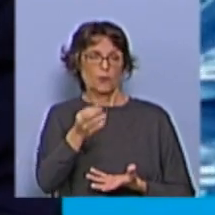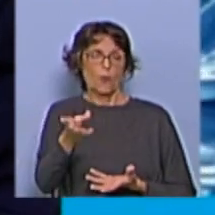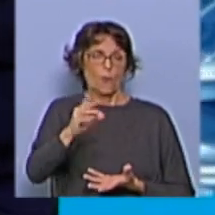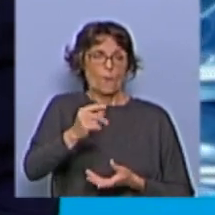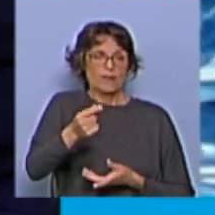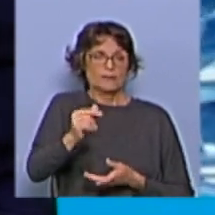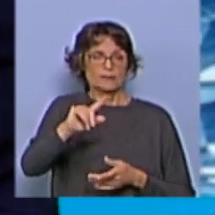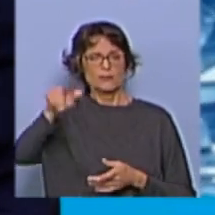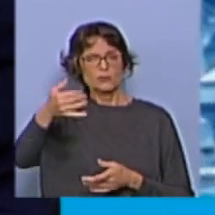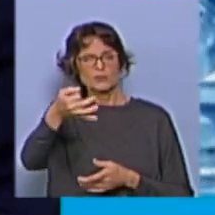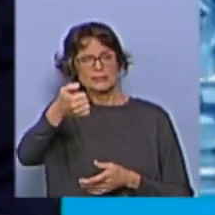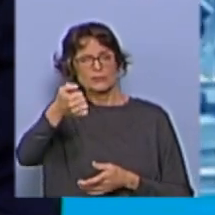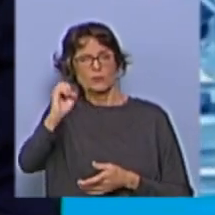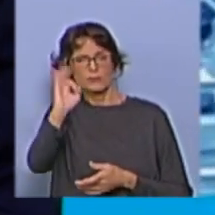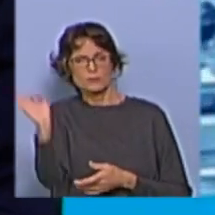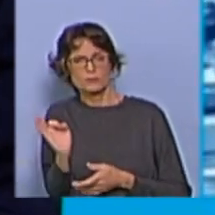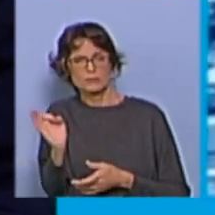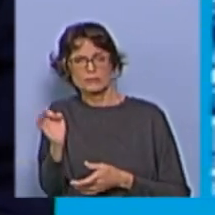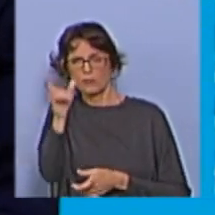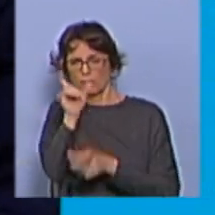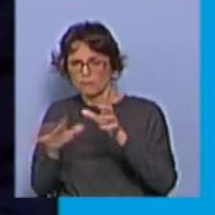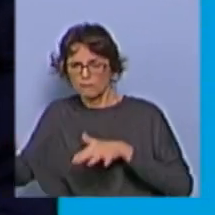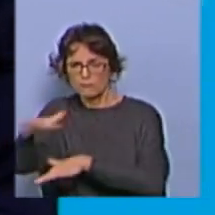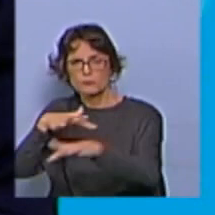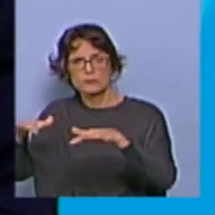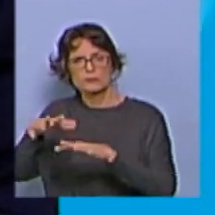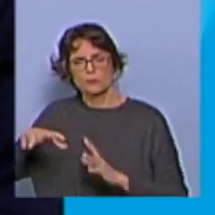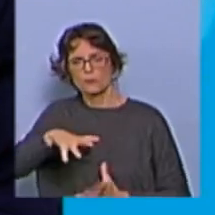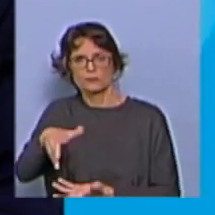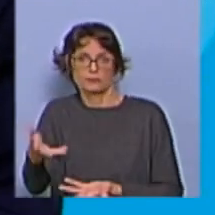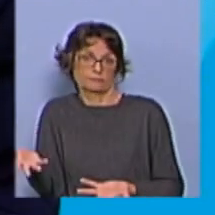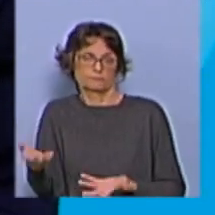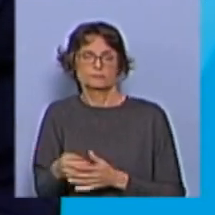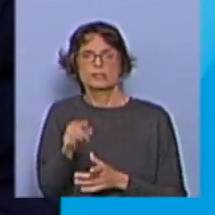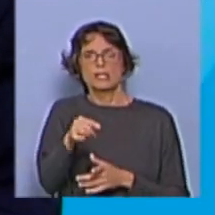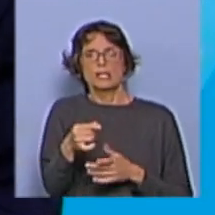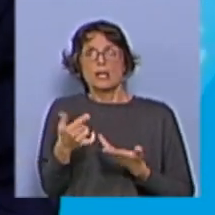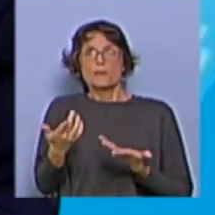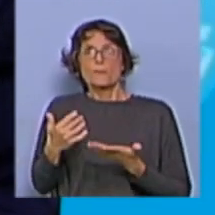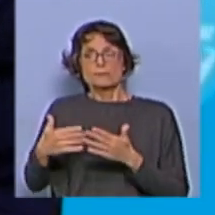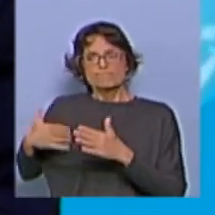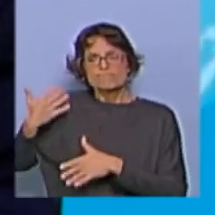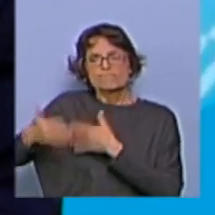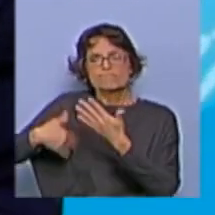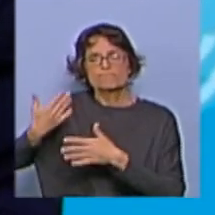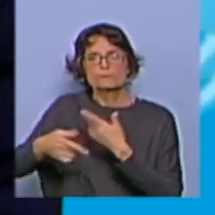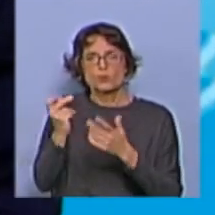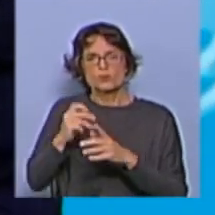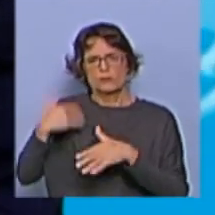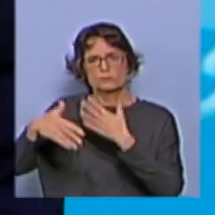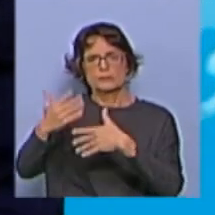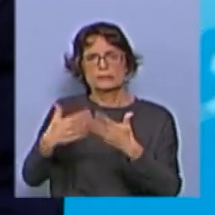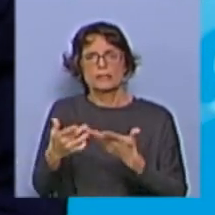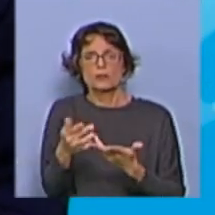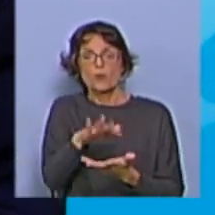anos, ou 10 anos, a ciência económica mudou. Surgiram nomes, isto é, toda a gente se lembra do Thomas Piketty,